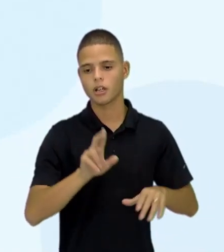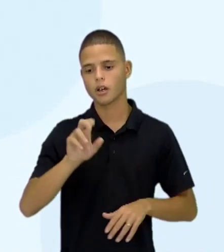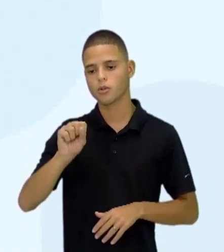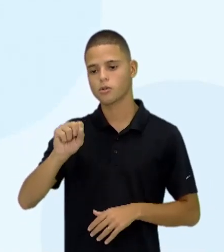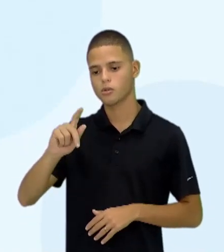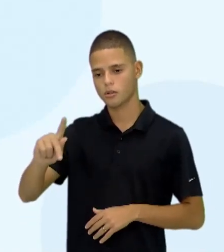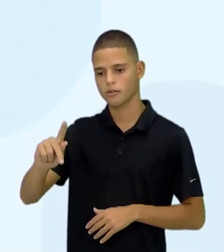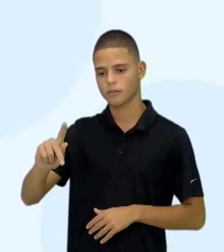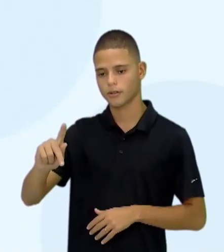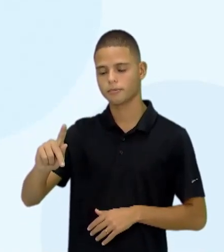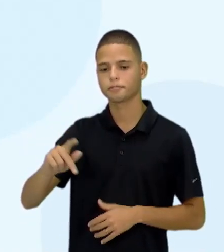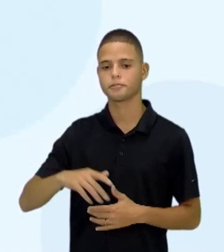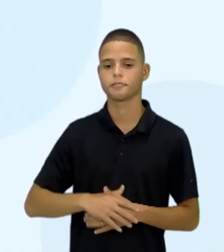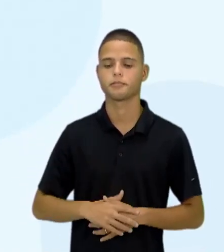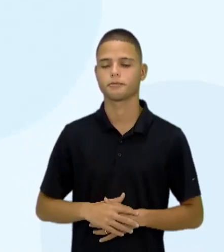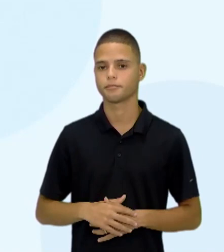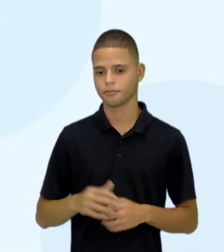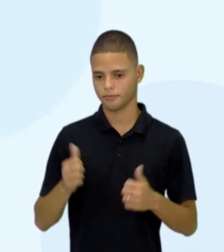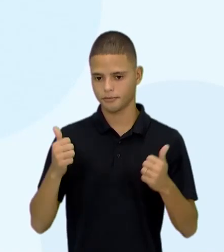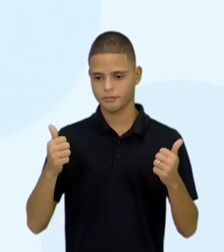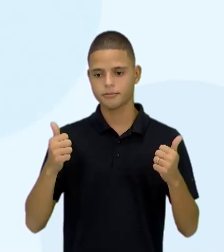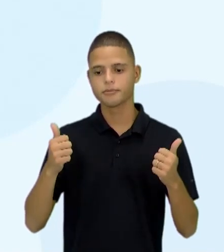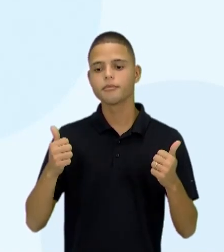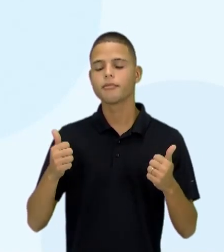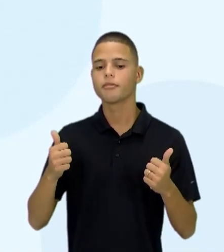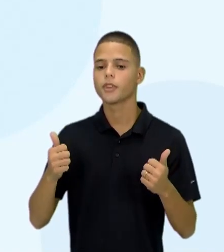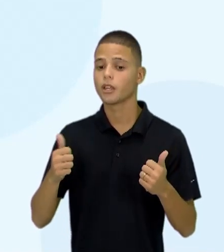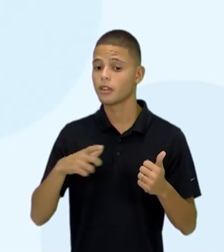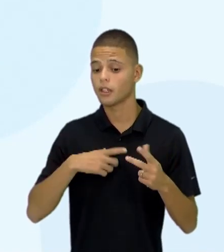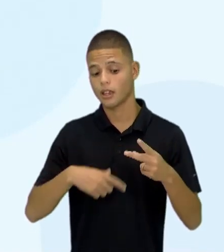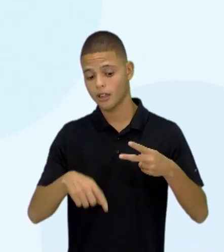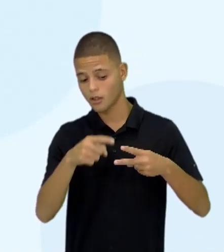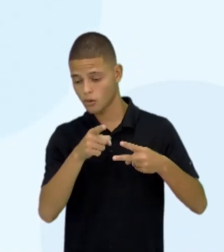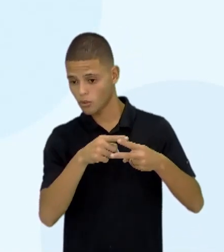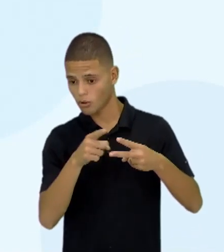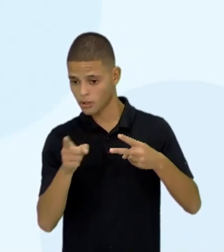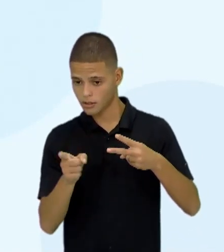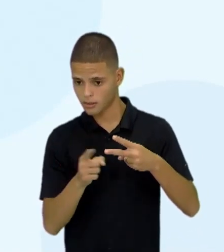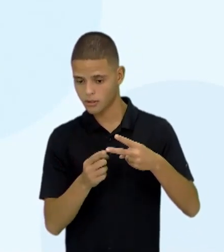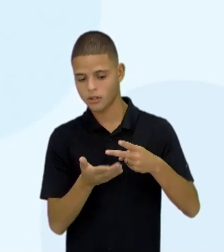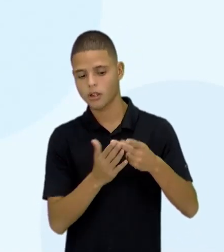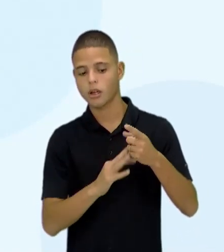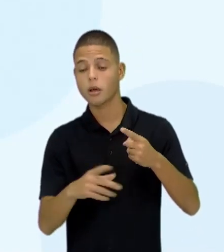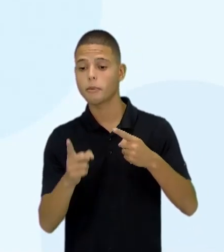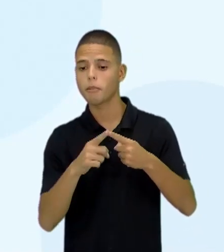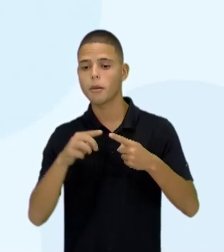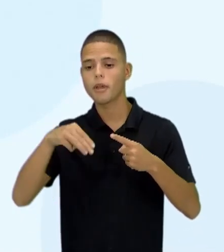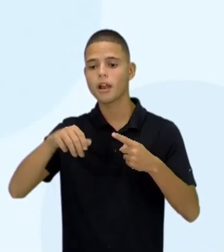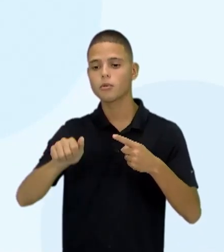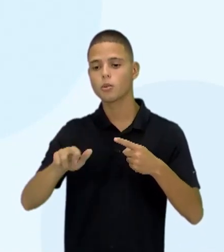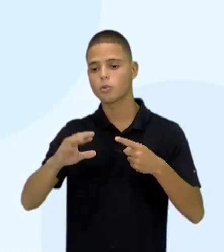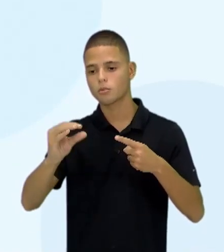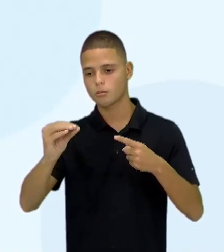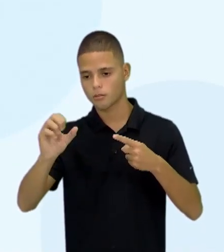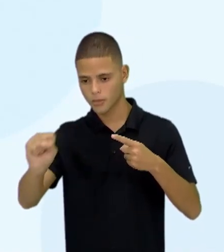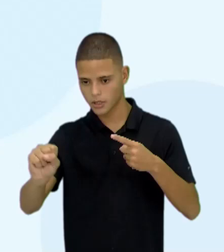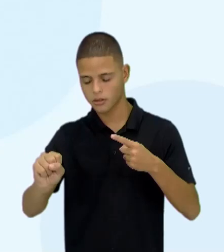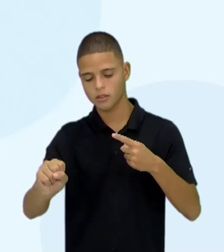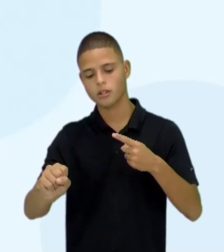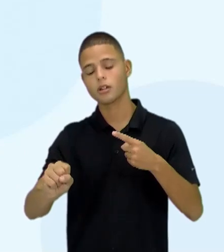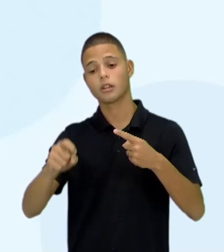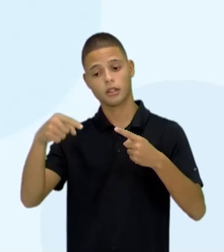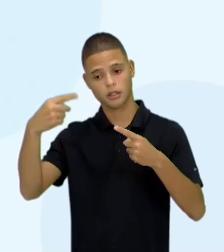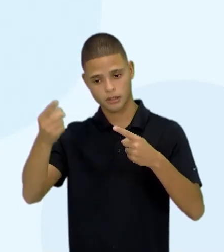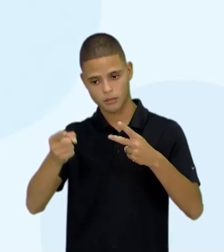São Carlos. Tudo bem? Então, nós temos duas falas aí. A primeira do professor Marco, a segunda do